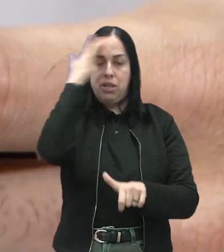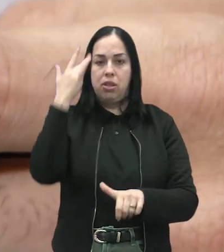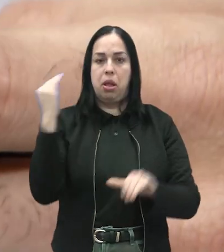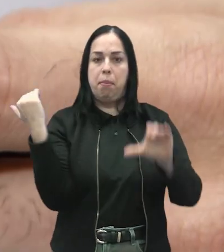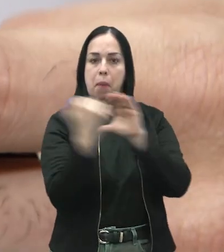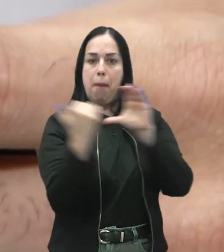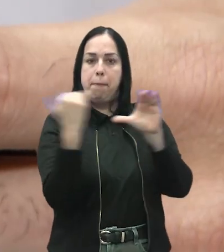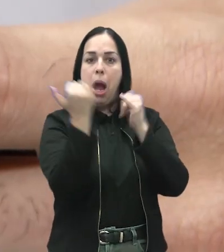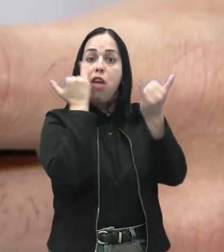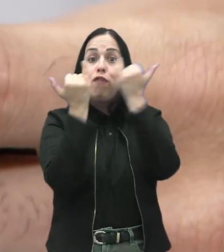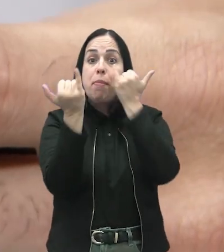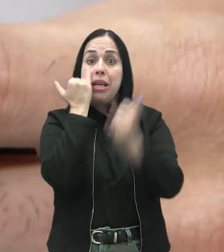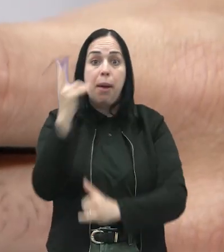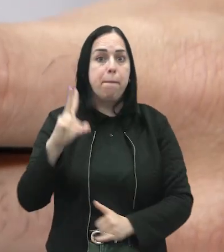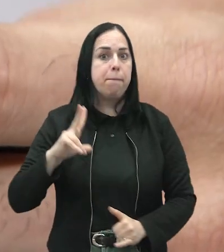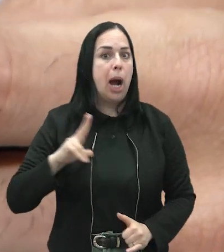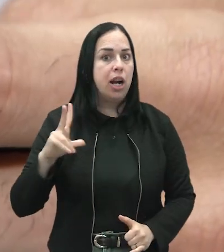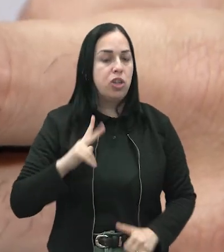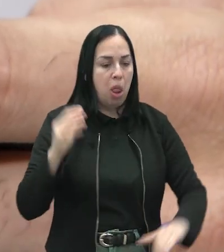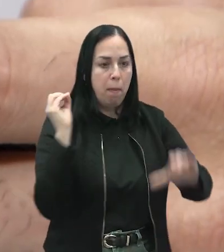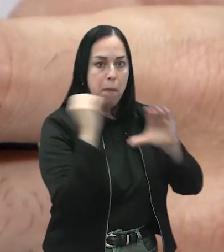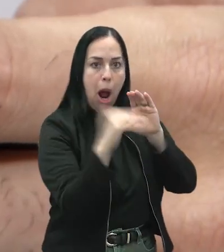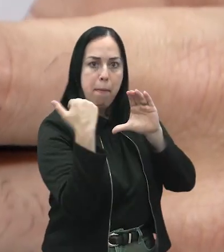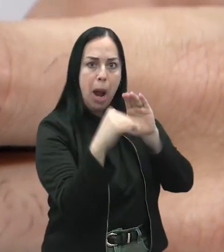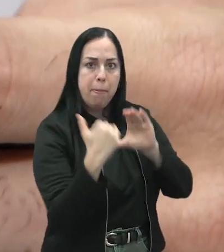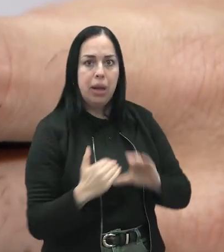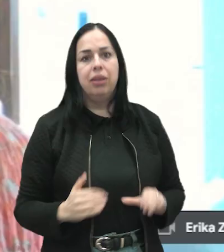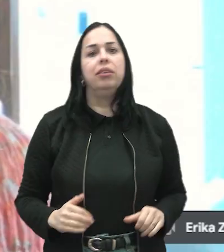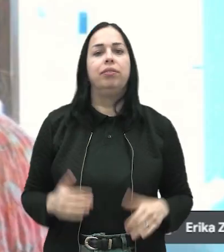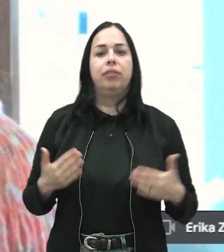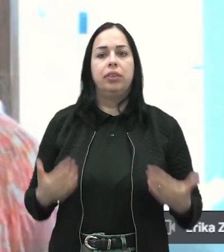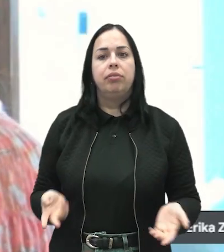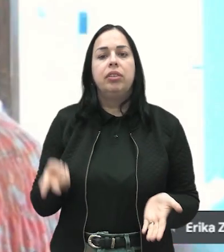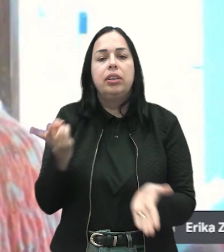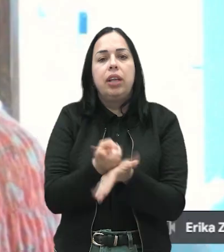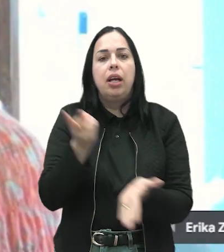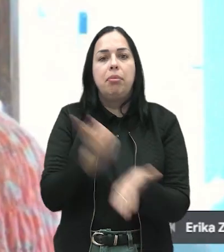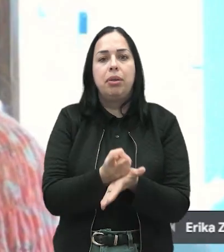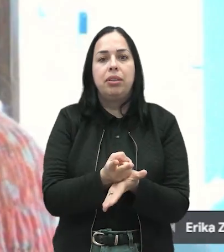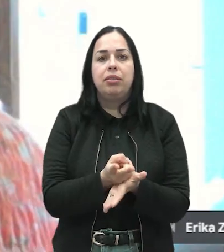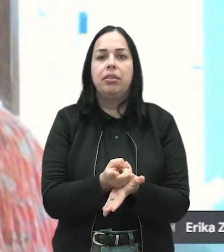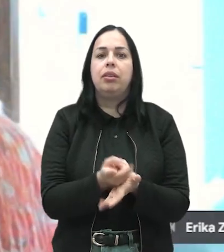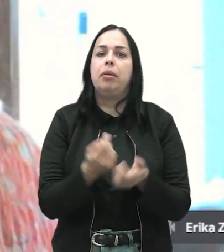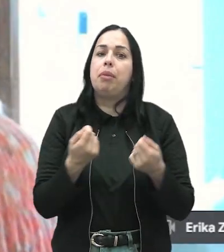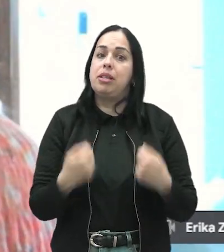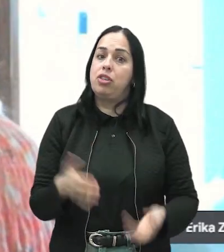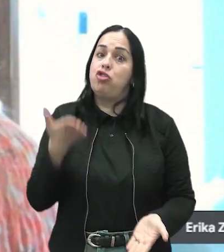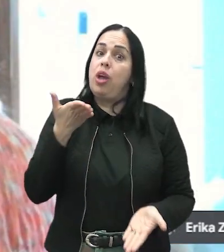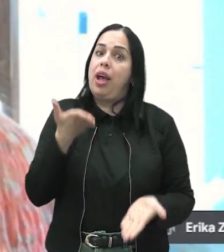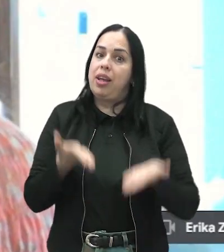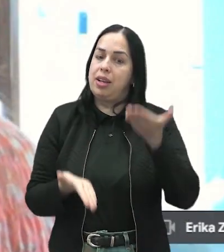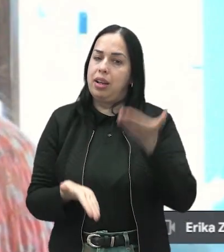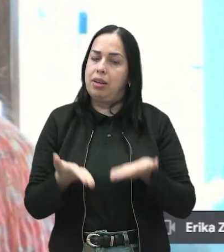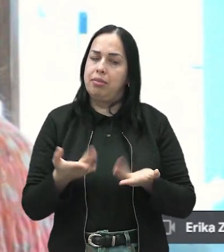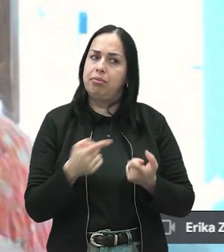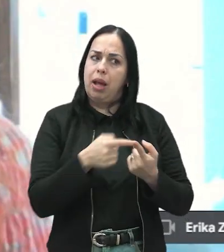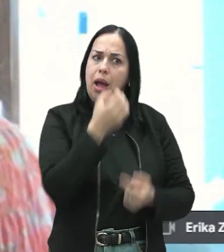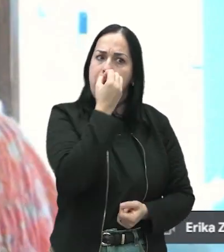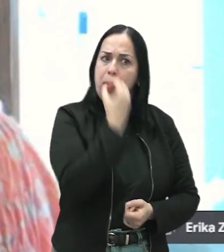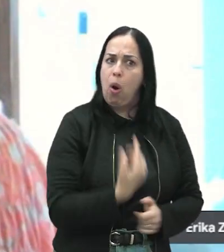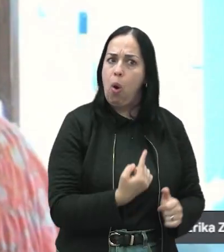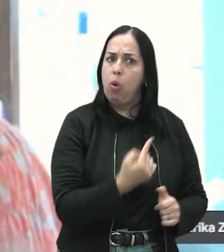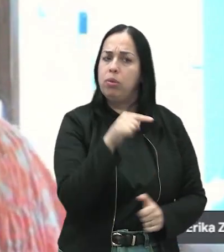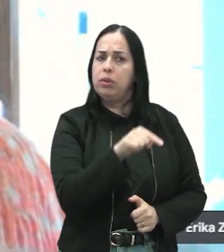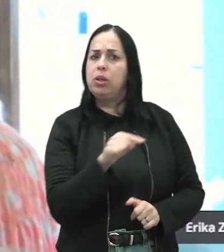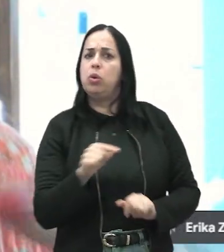pessoas enviam informações privadas para plataformas de IA. A gente está sempre tendo que ponderar qual é a vantagem, qual